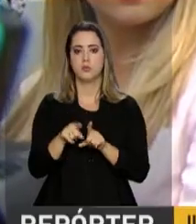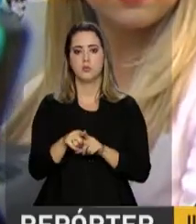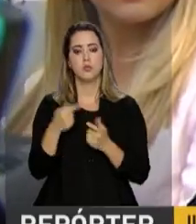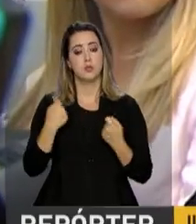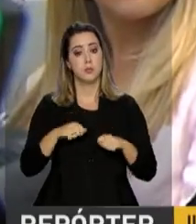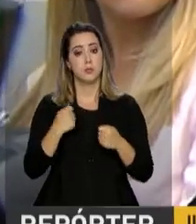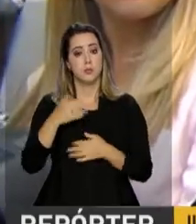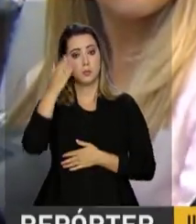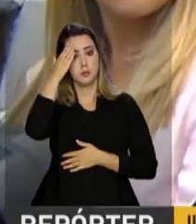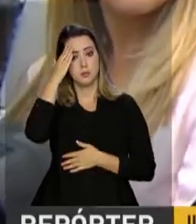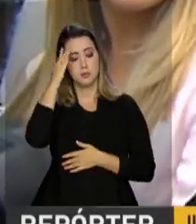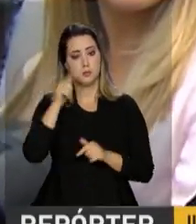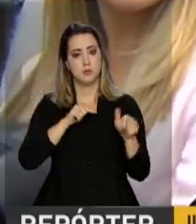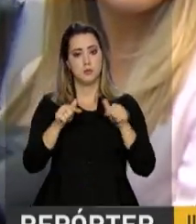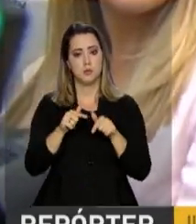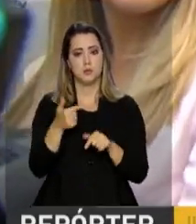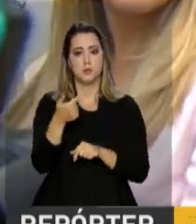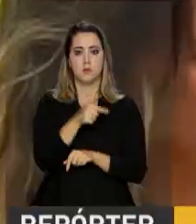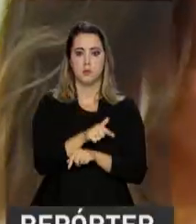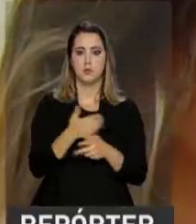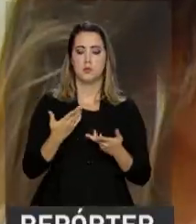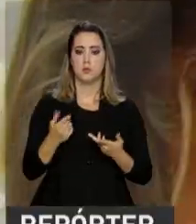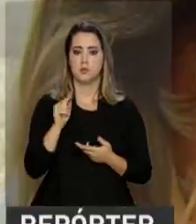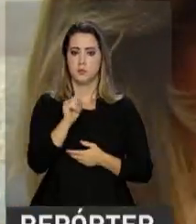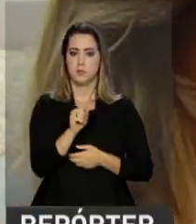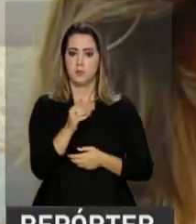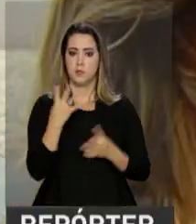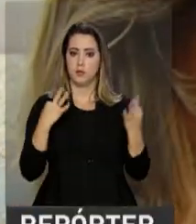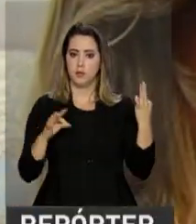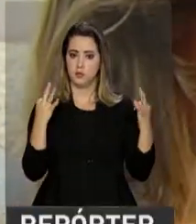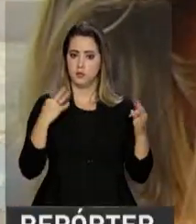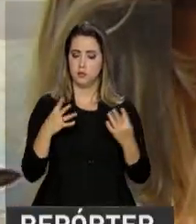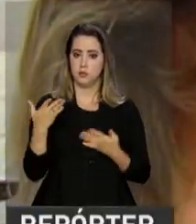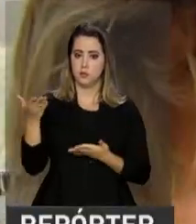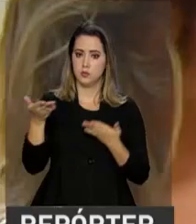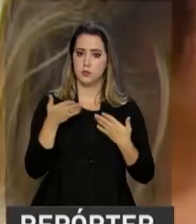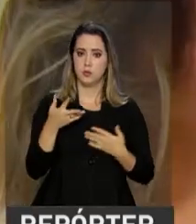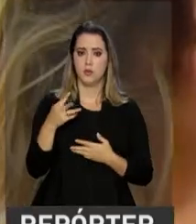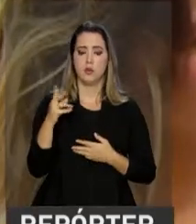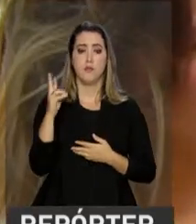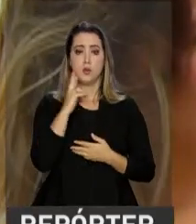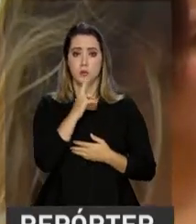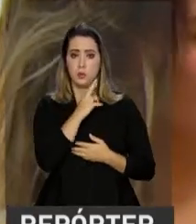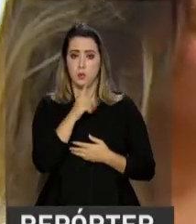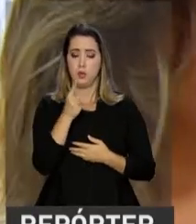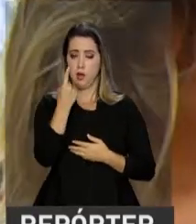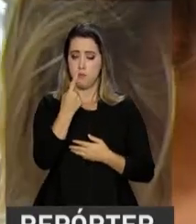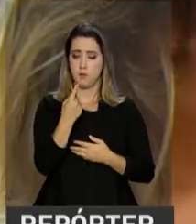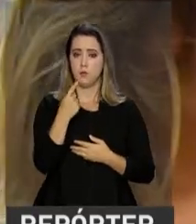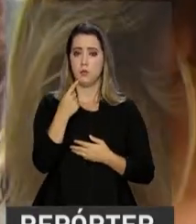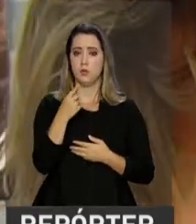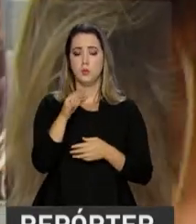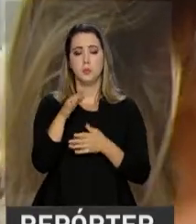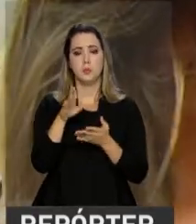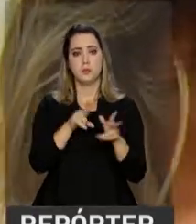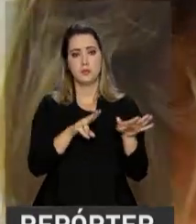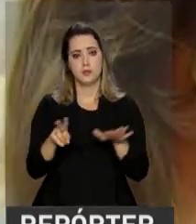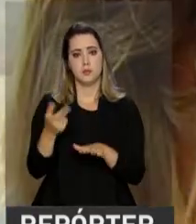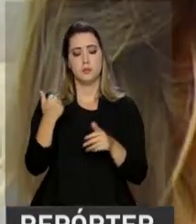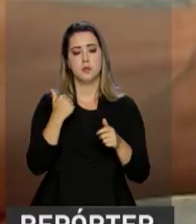todos nós a trabalhar de outra forma. Para esse turista que veio de Roraima passar uma semana no Rio de Janeiro,